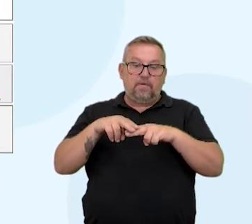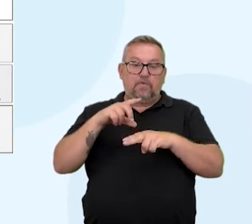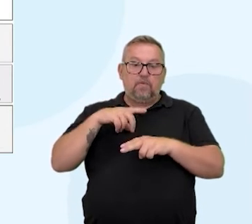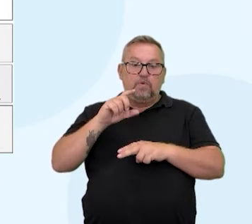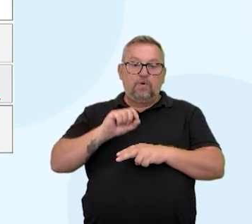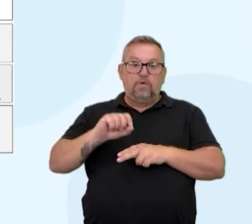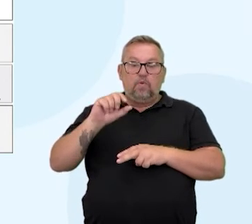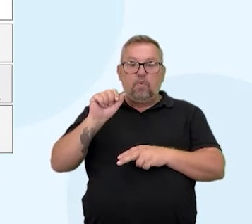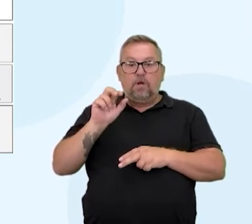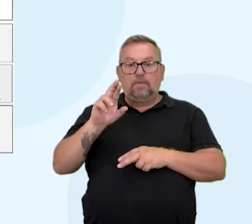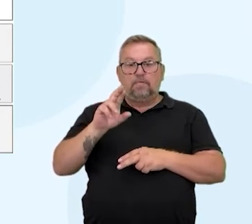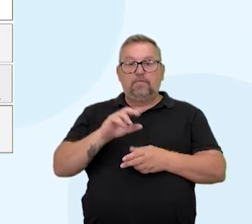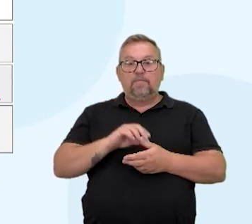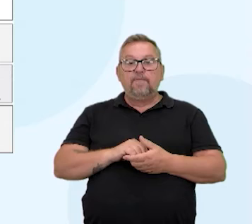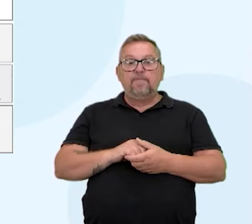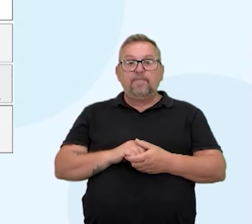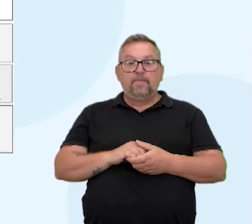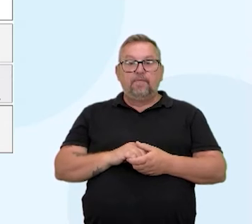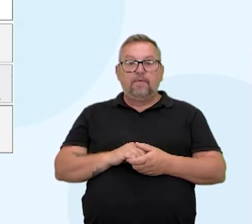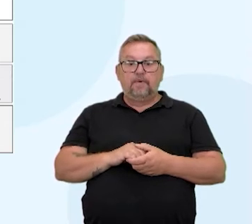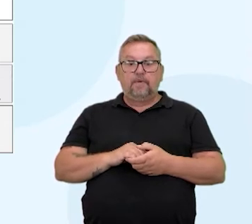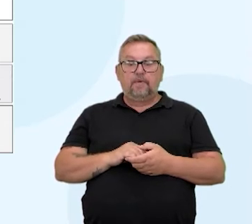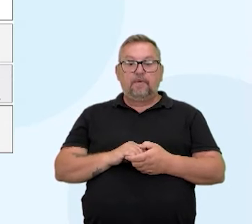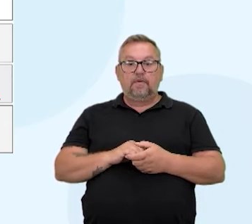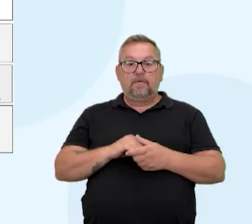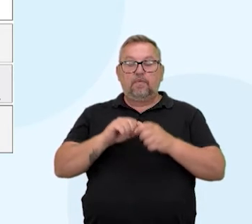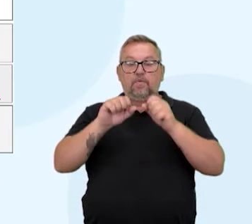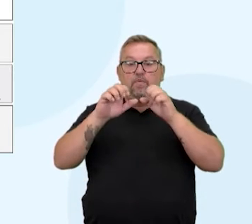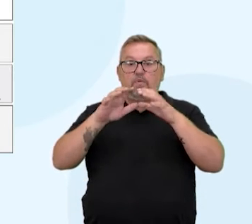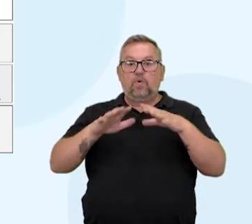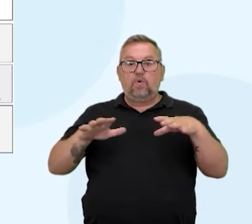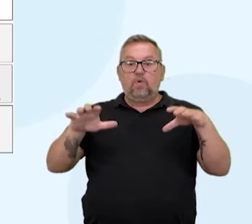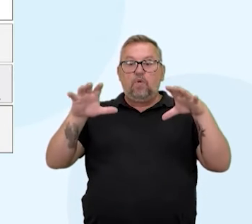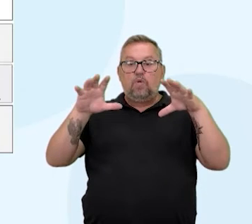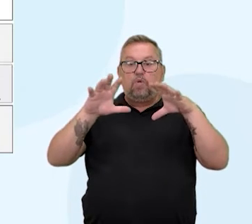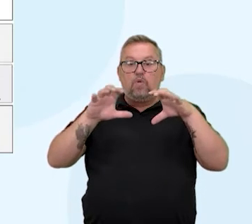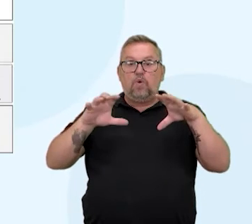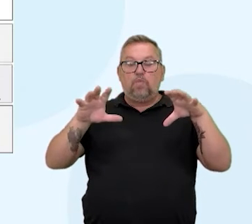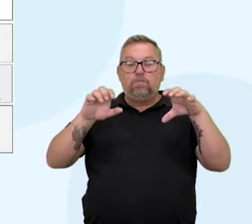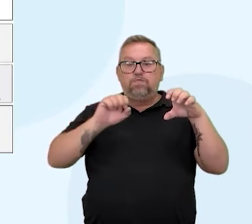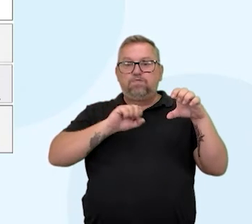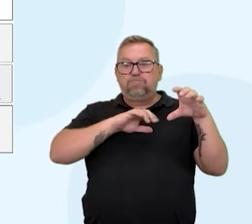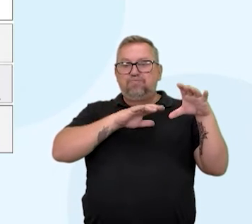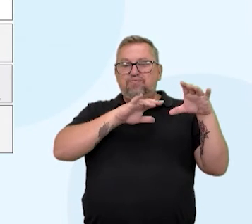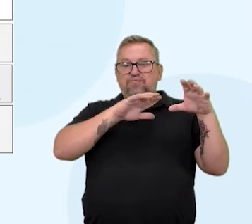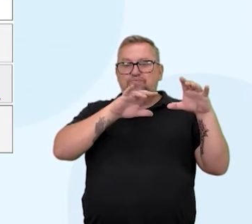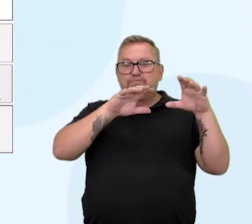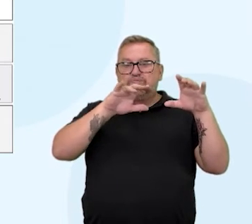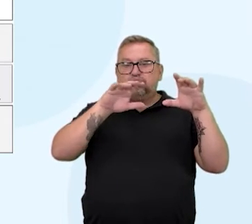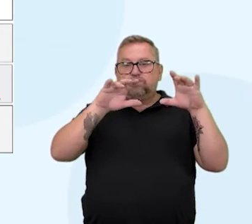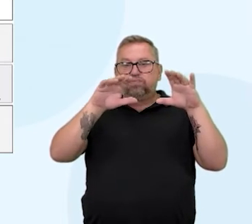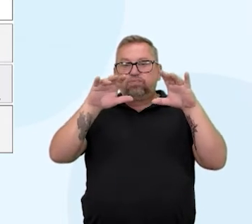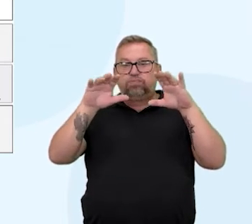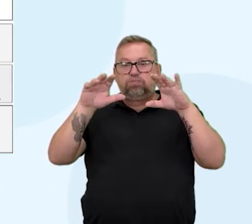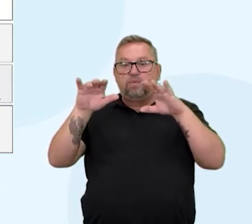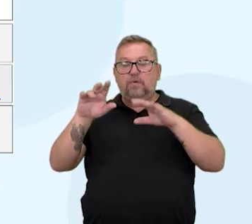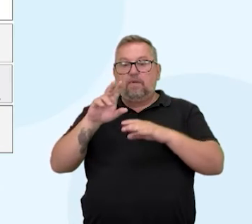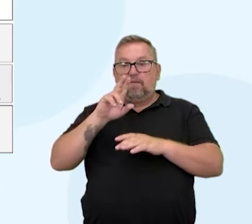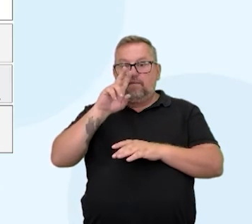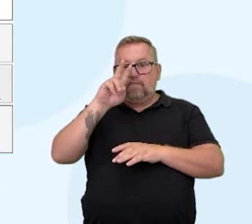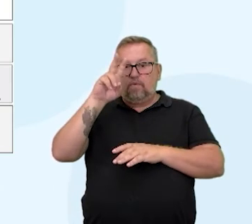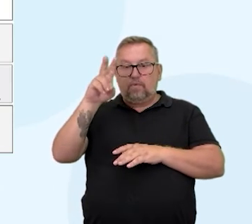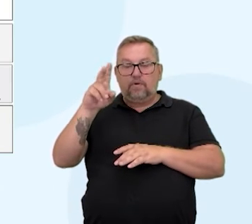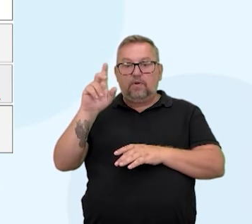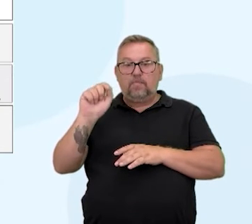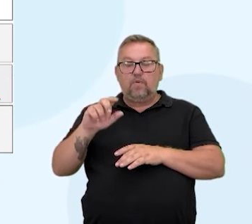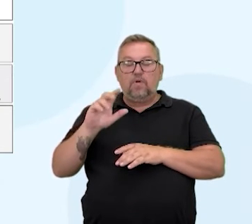aí atmosférica, né? Então, as nuvens tóxicas aí de energia nuclear, elas são fortes, então elas